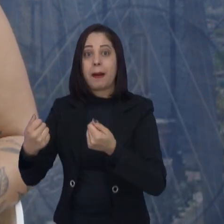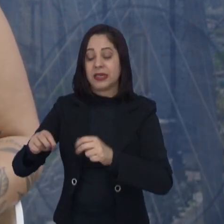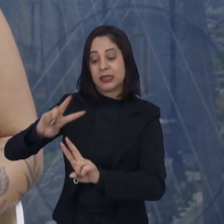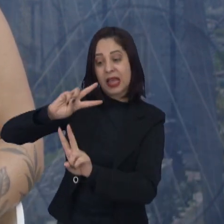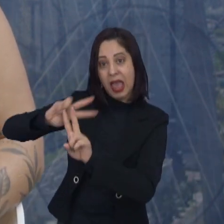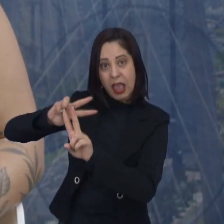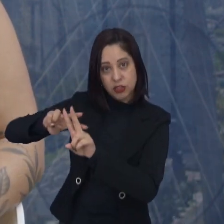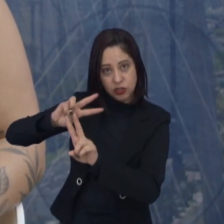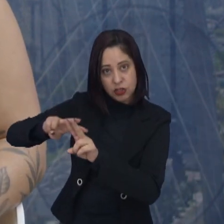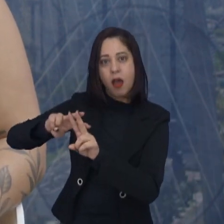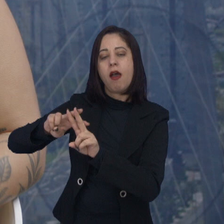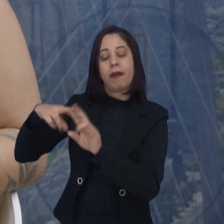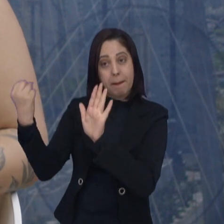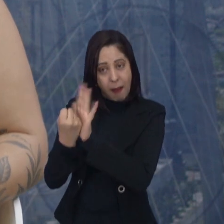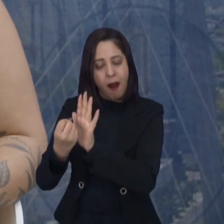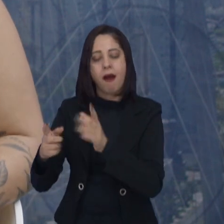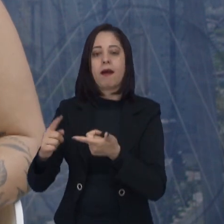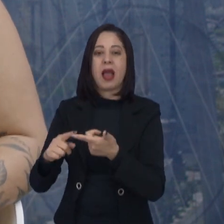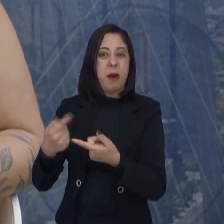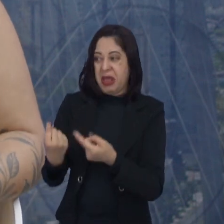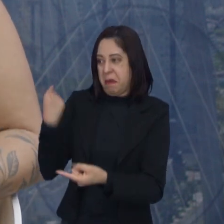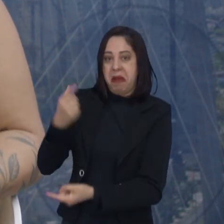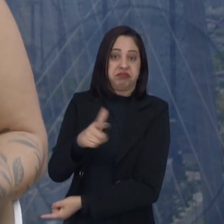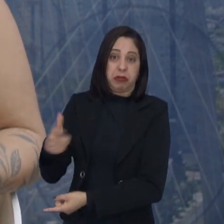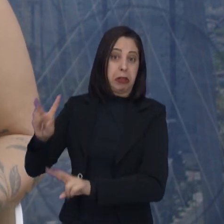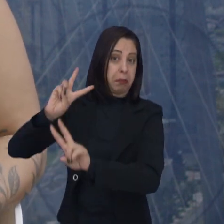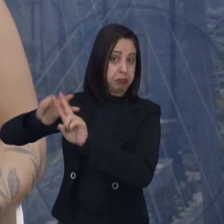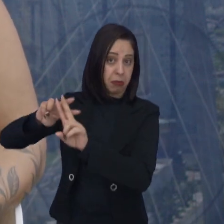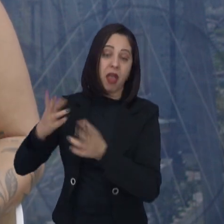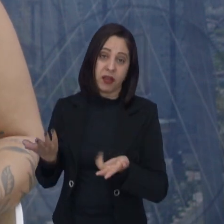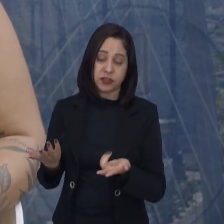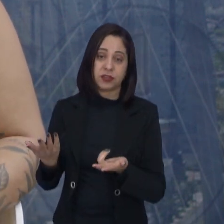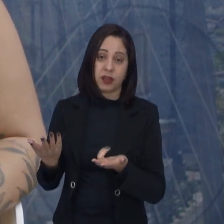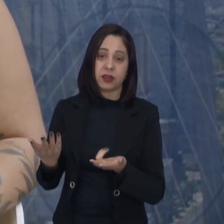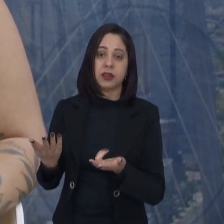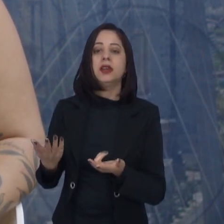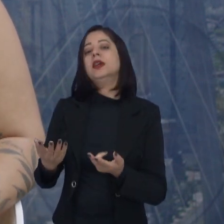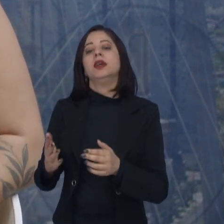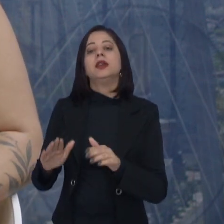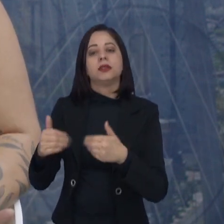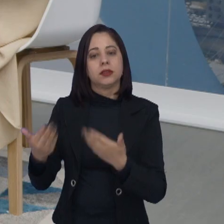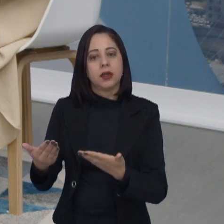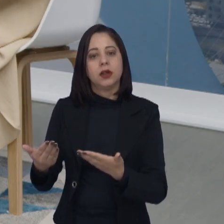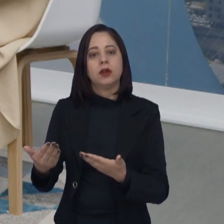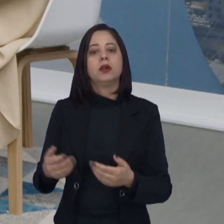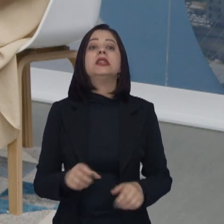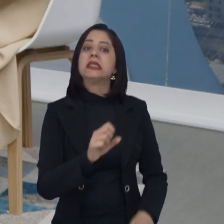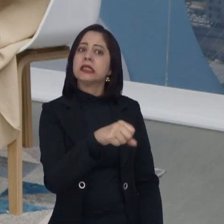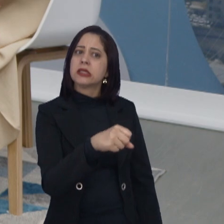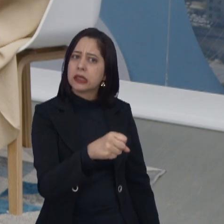que aquilo é uma publicidade, né? Que antes não tinha. Então, sim, hoje o público precisa saber, né, que aquilo é uma publicidade. Então, hoje disfarçada, tudo tem, né?